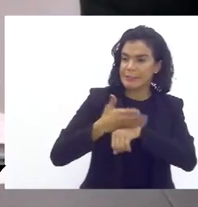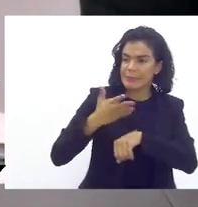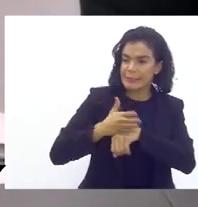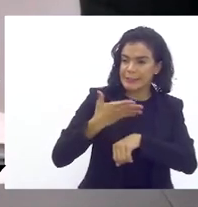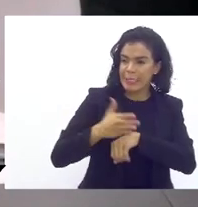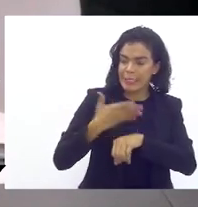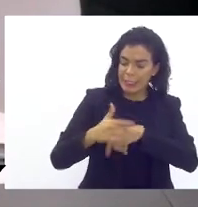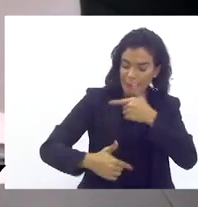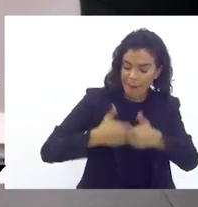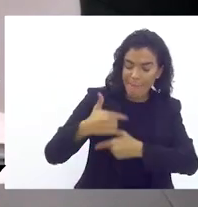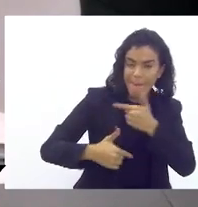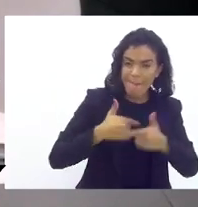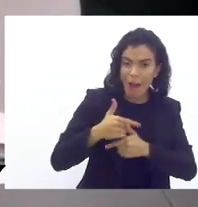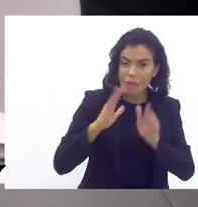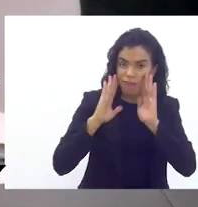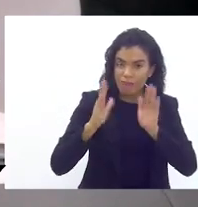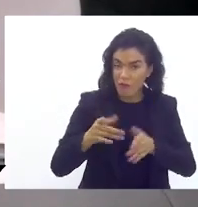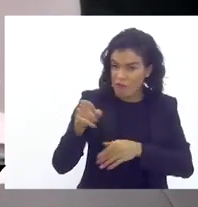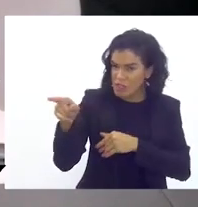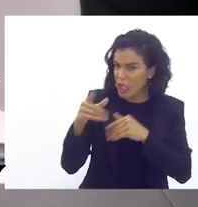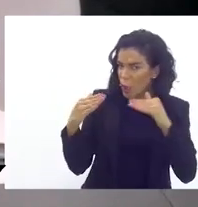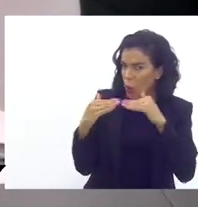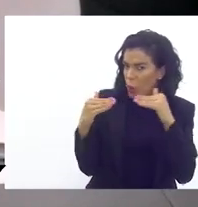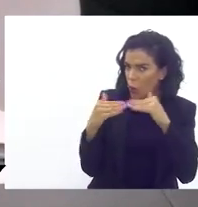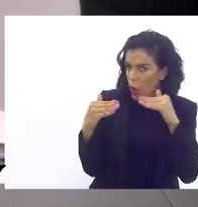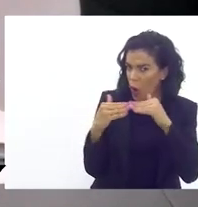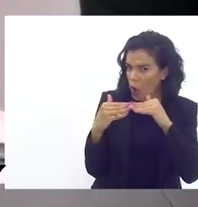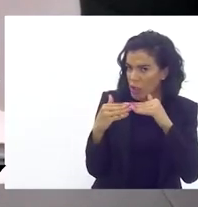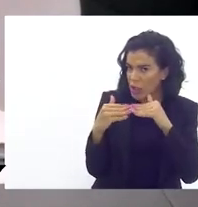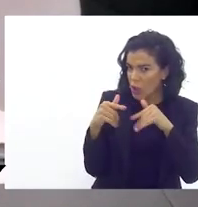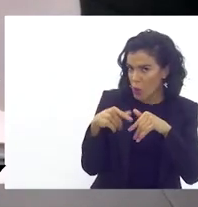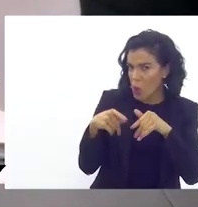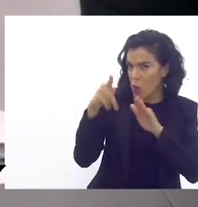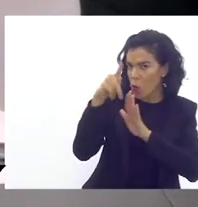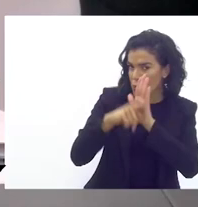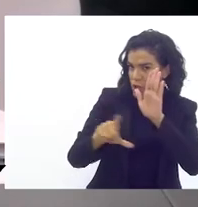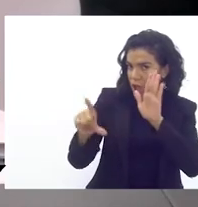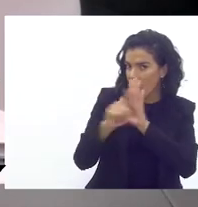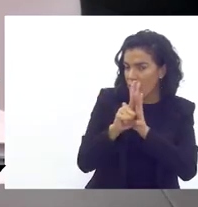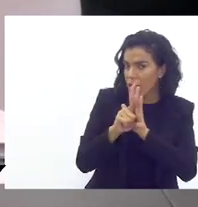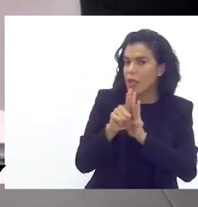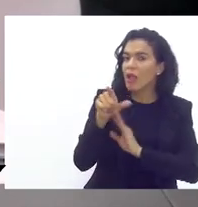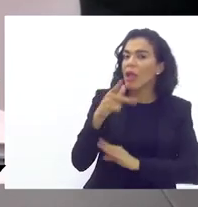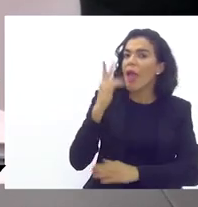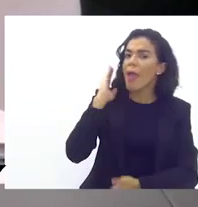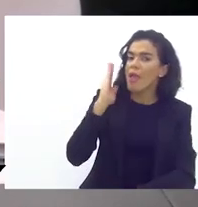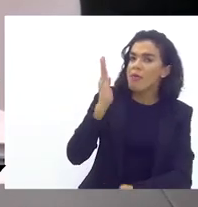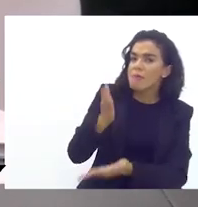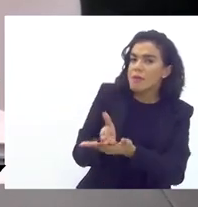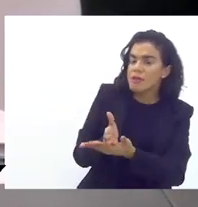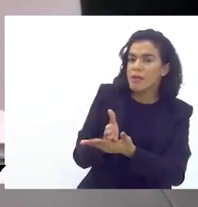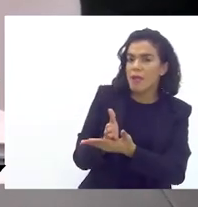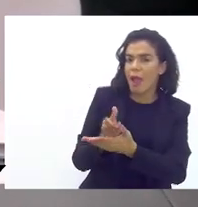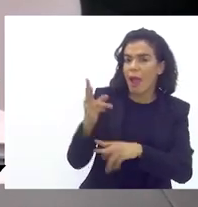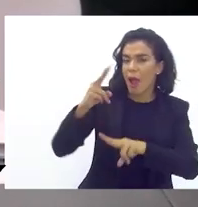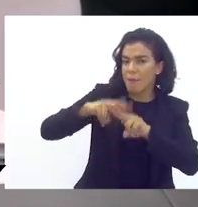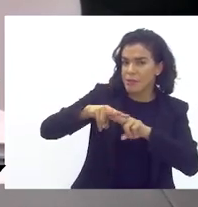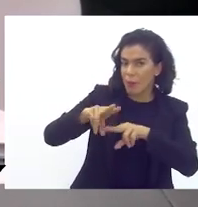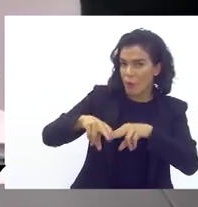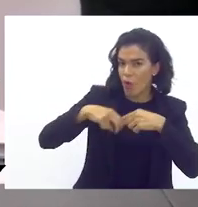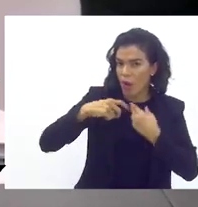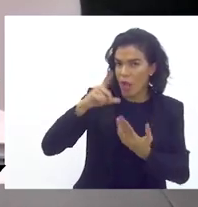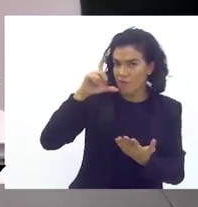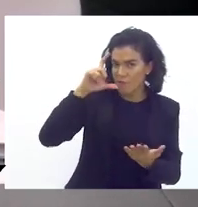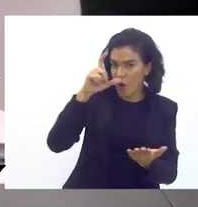a isso é o seguinte você concorda com eixo do projeto que é impedir a prisão pelo regresso de reconhecimento